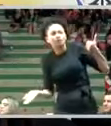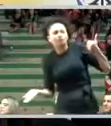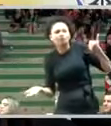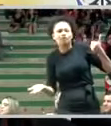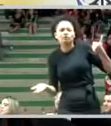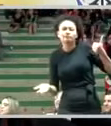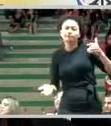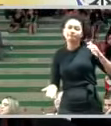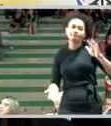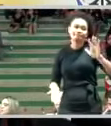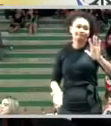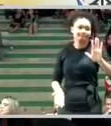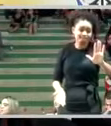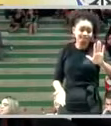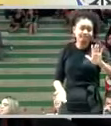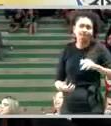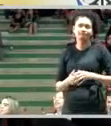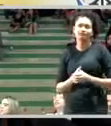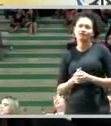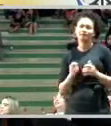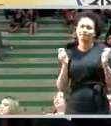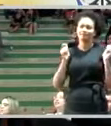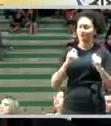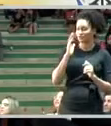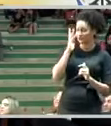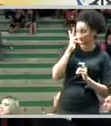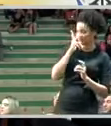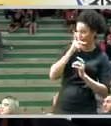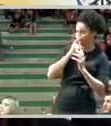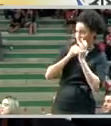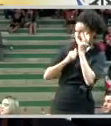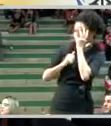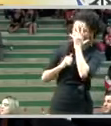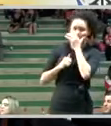Esse negócio aqui pode ser bonitinho,